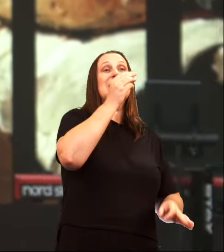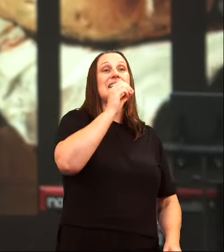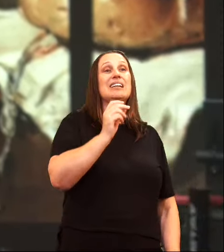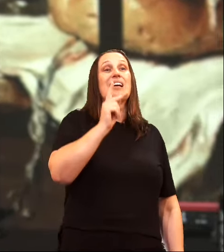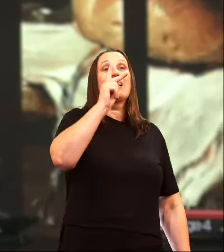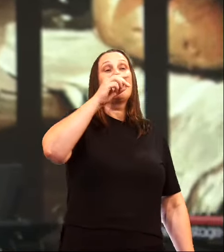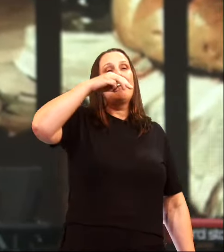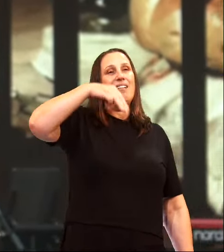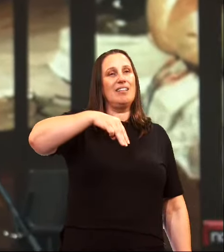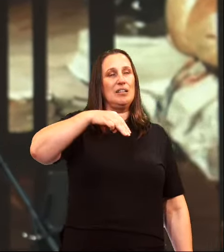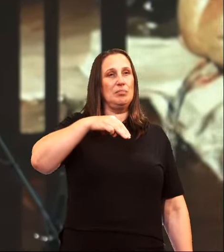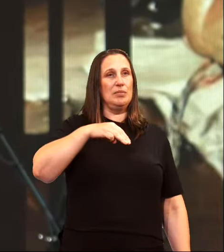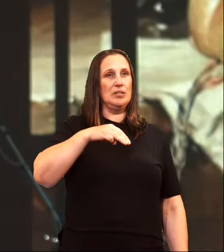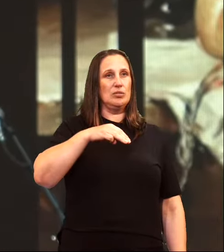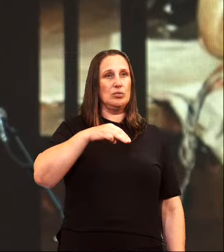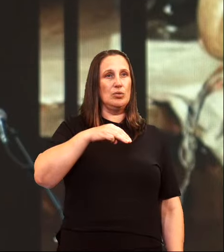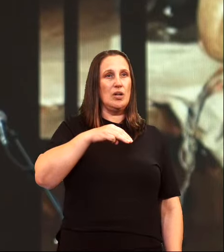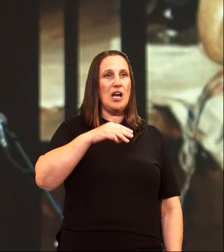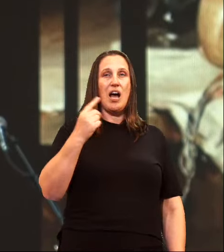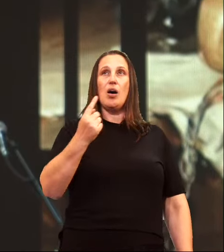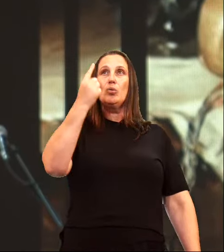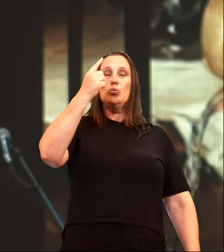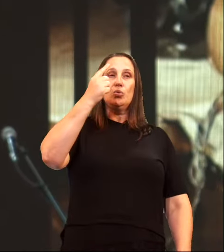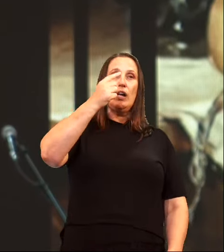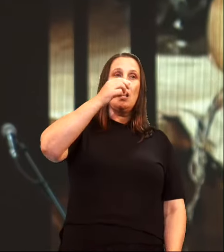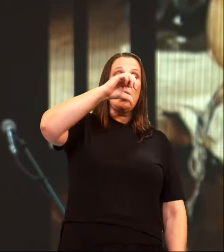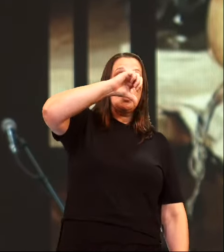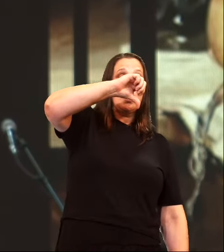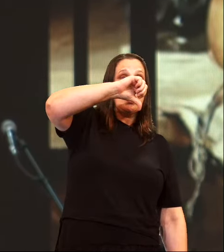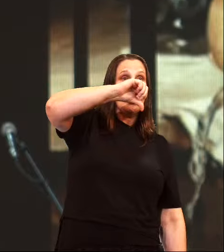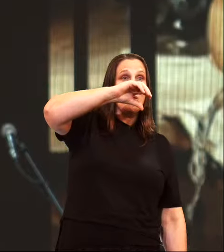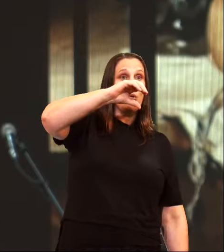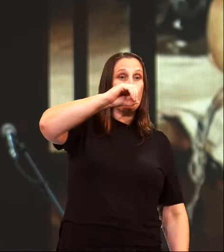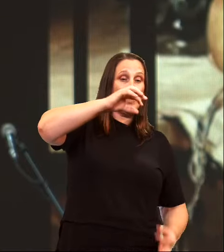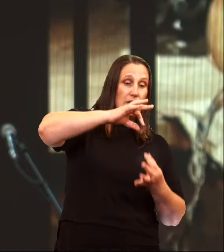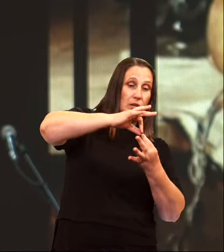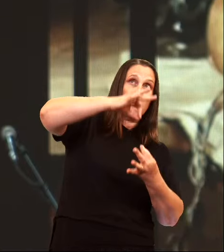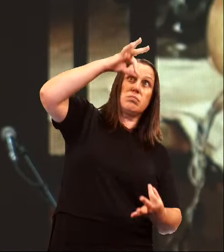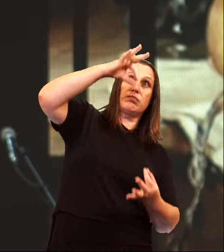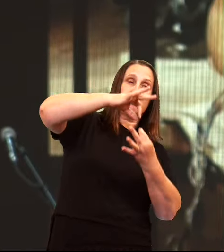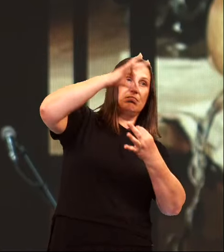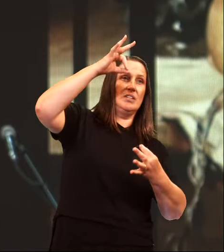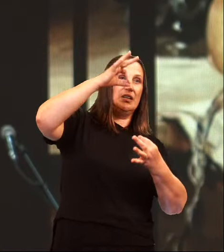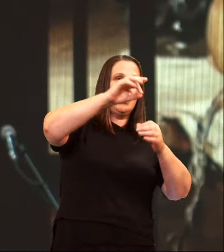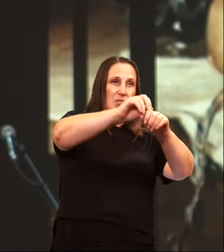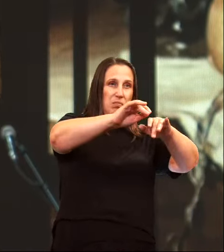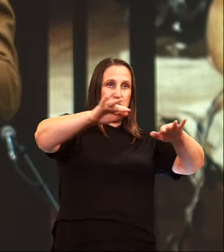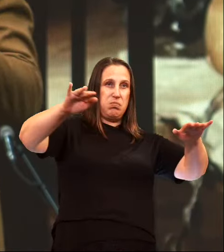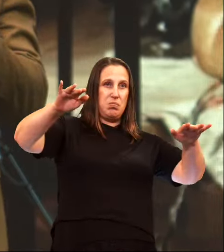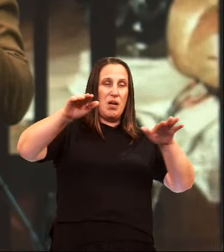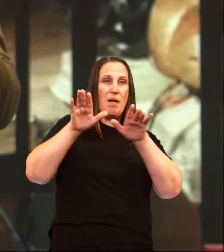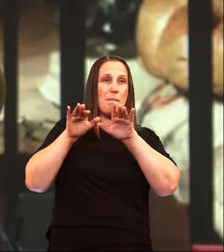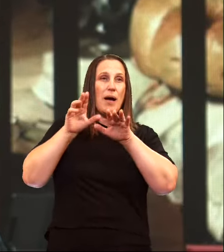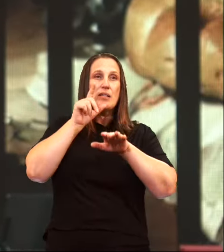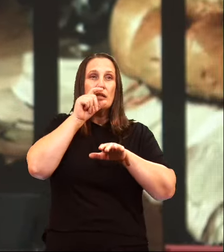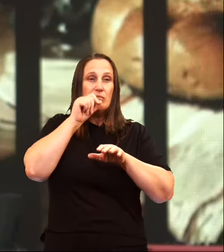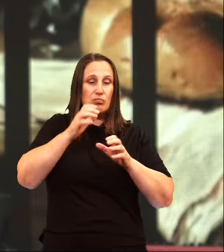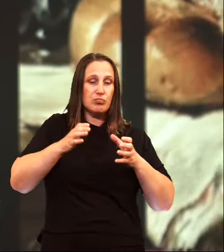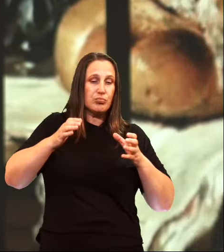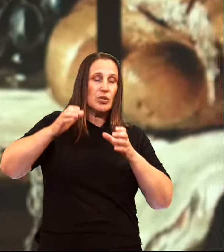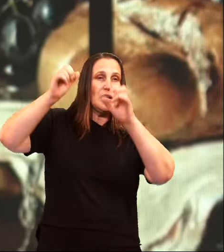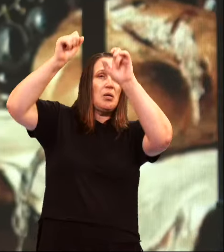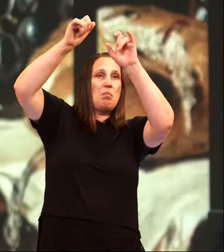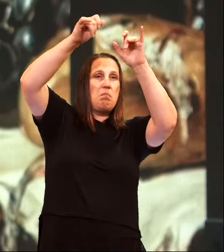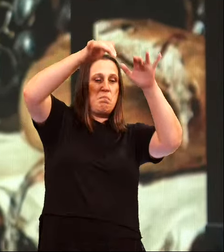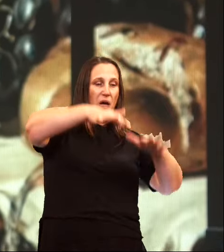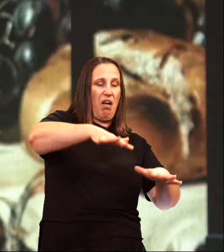de 90 centímetros. Eu não sei nem medir um negócio desse. É um tapete de carne. Cada um recolheu para